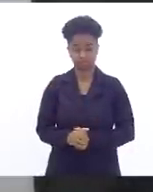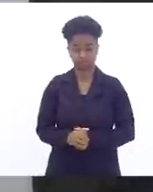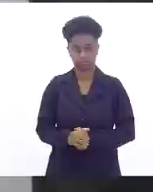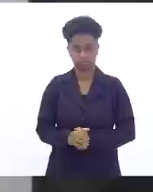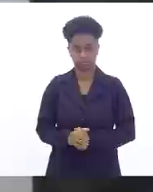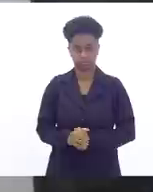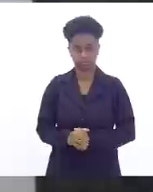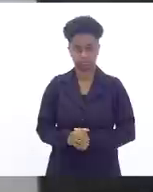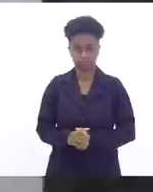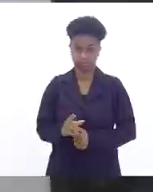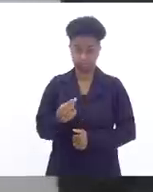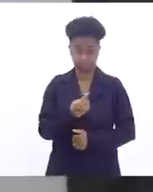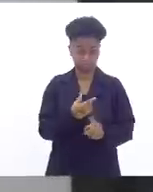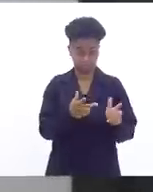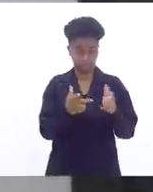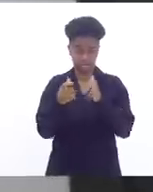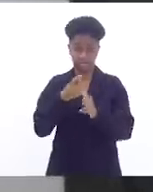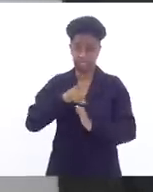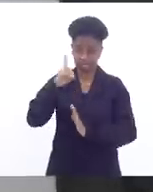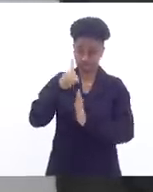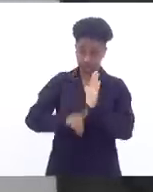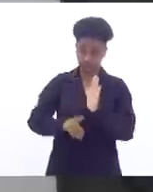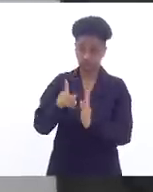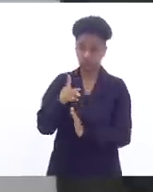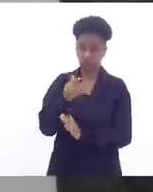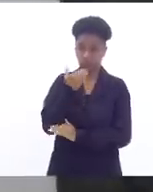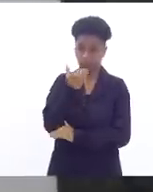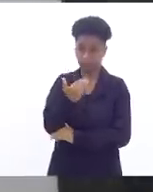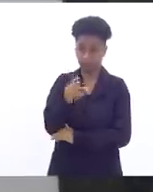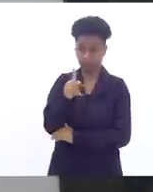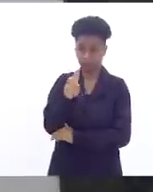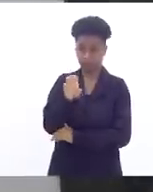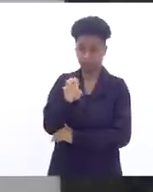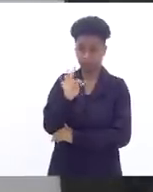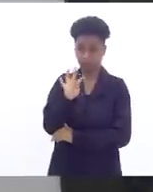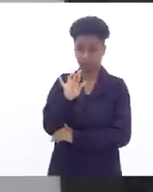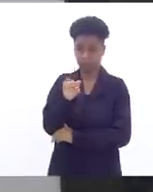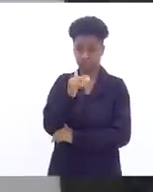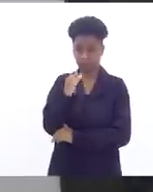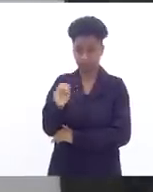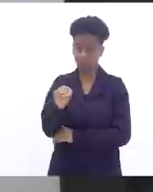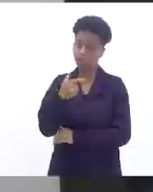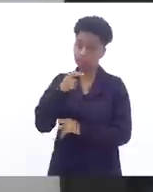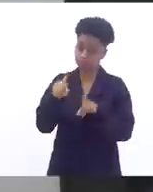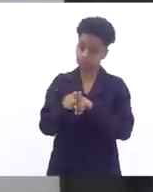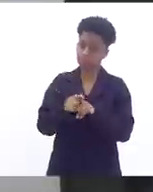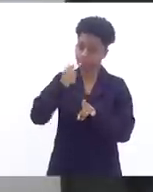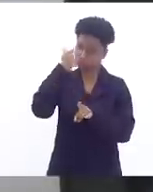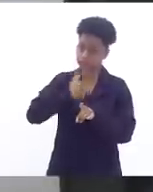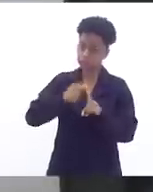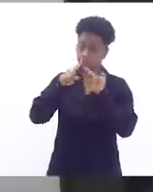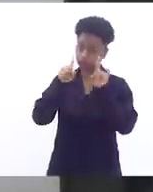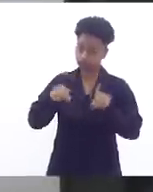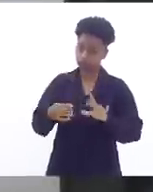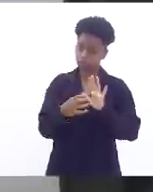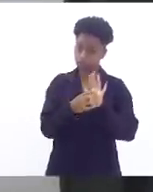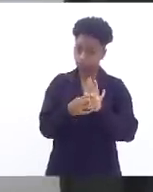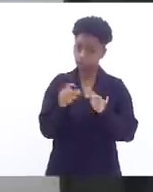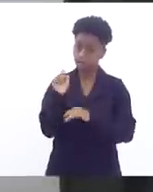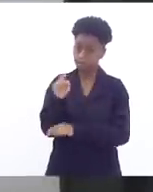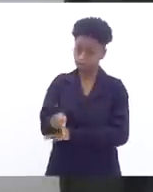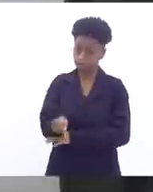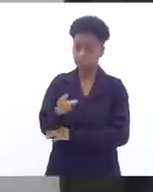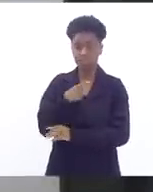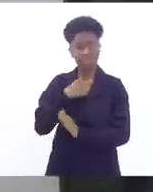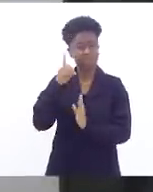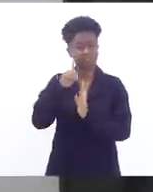visto que o direito de peticionar e isso para mim é uma novidade eu também sou funcionário público aposentada etc sempre